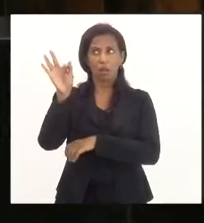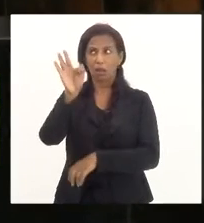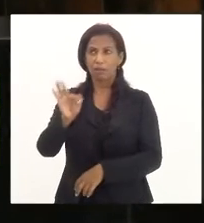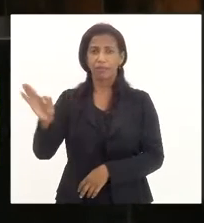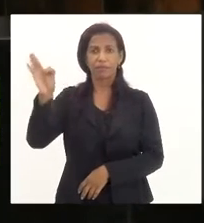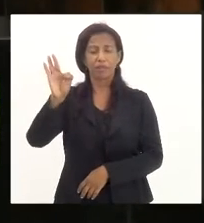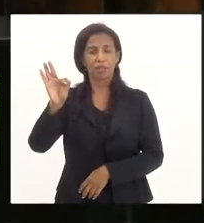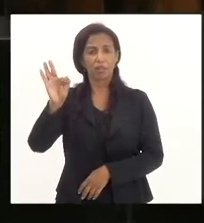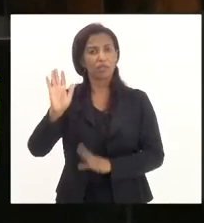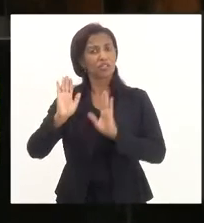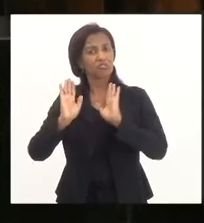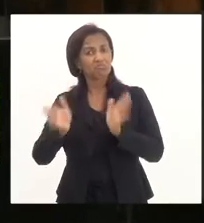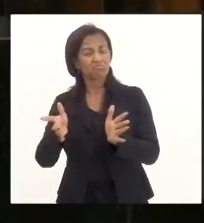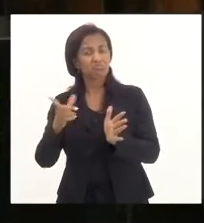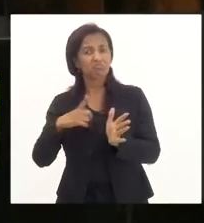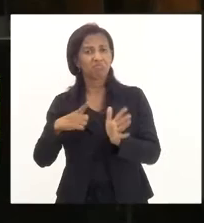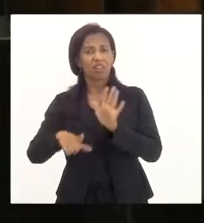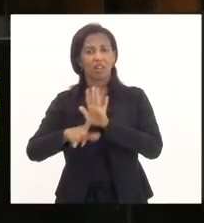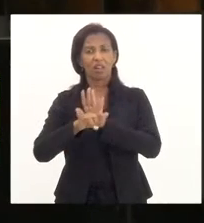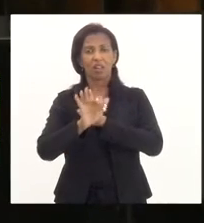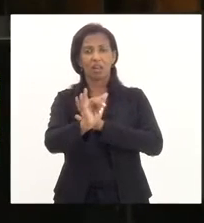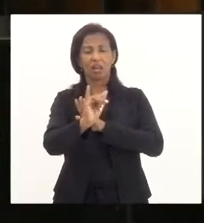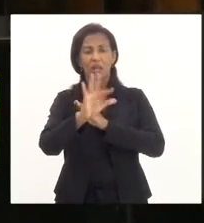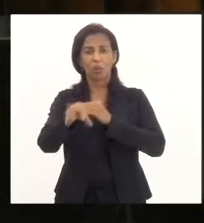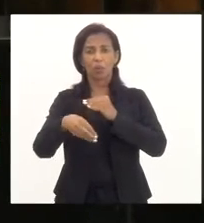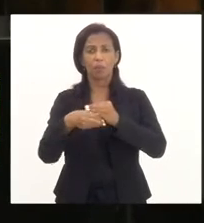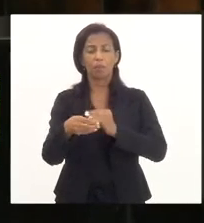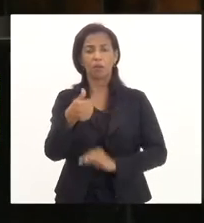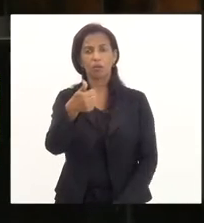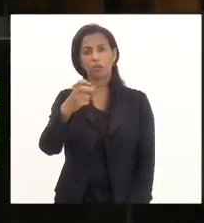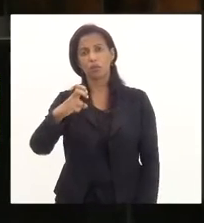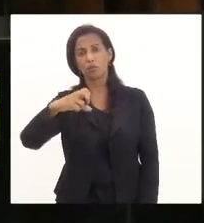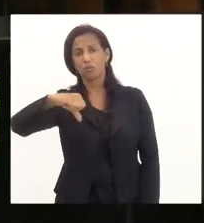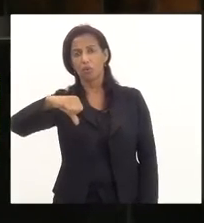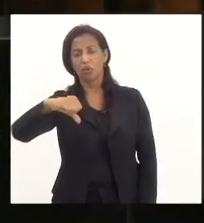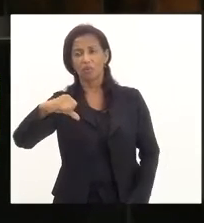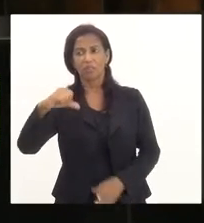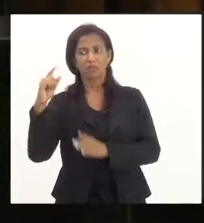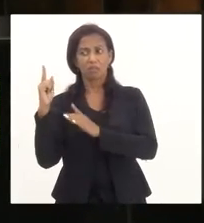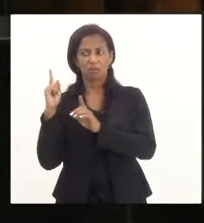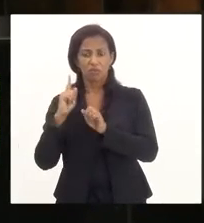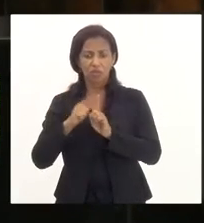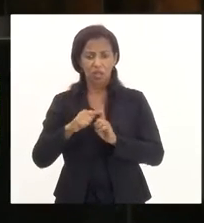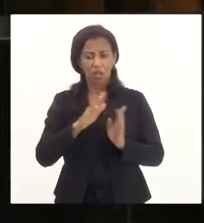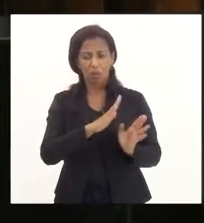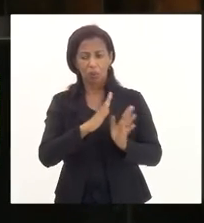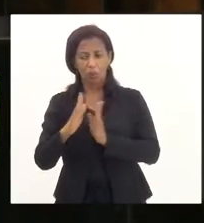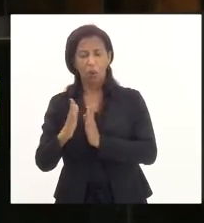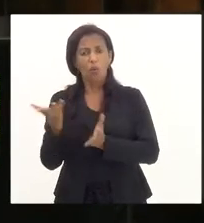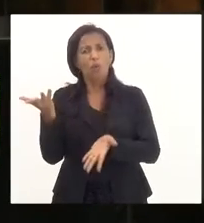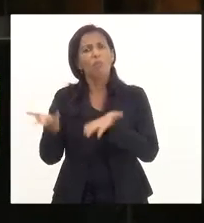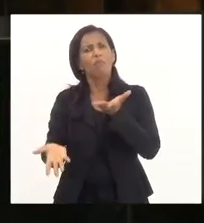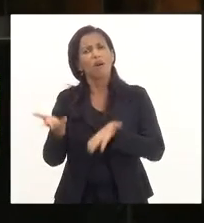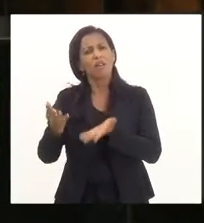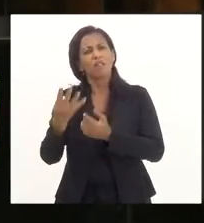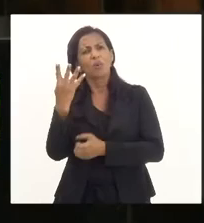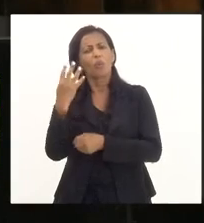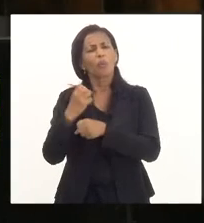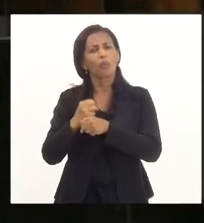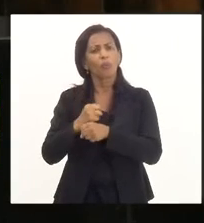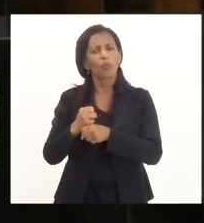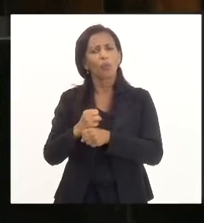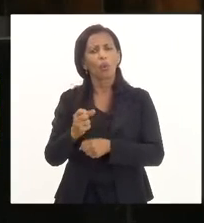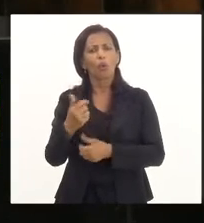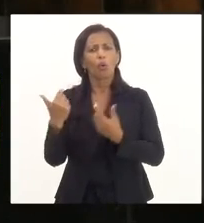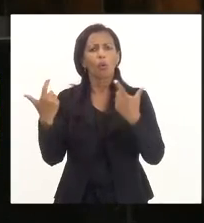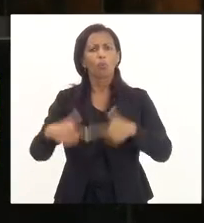que já estava na lei complementar 1 bom então de lá para cá Qual é o balanço desses quatro